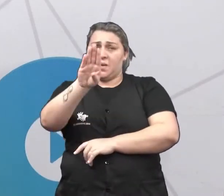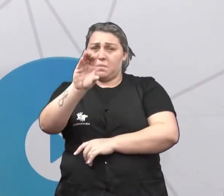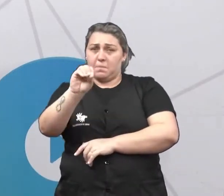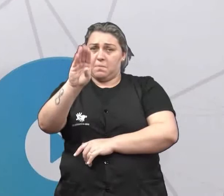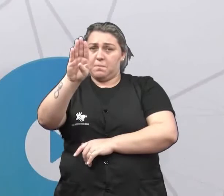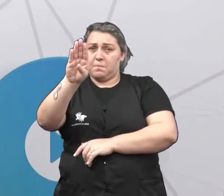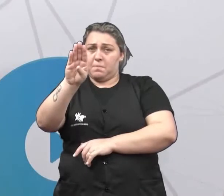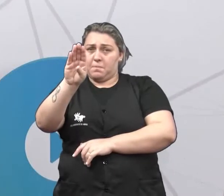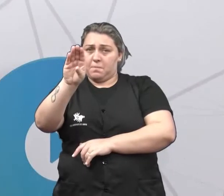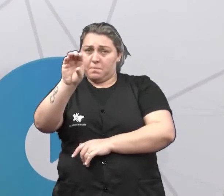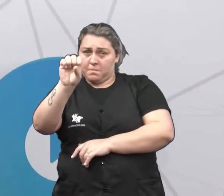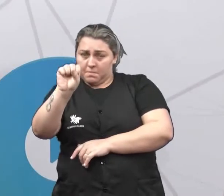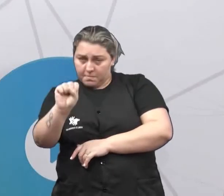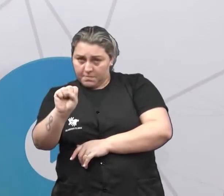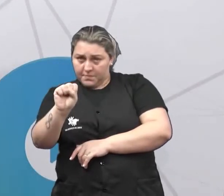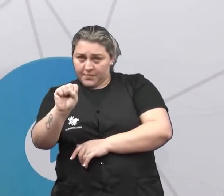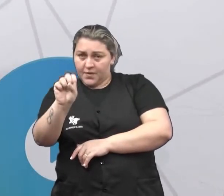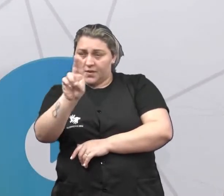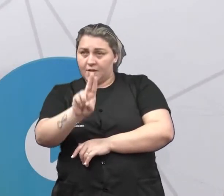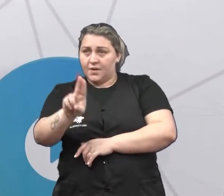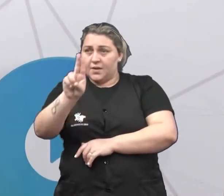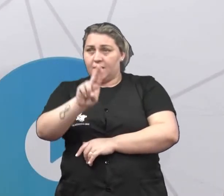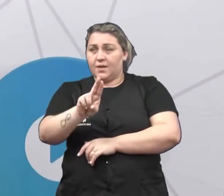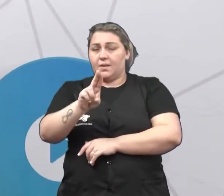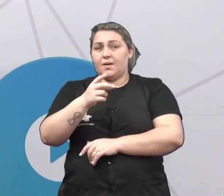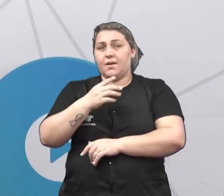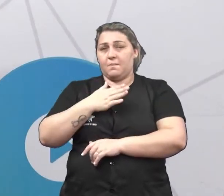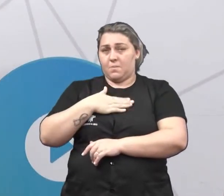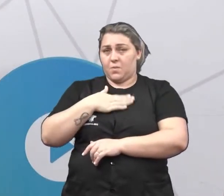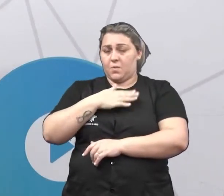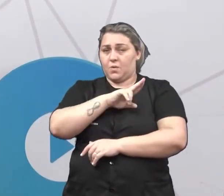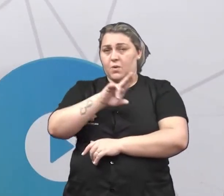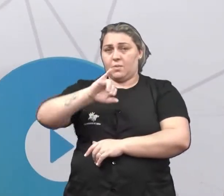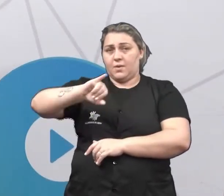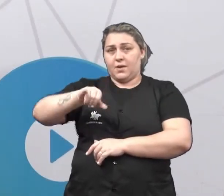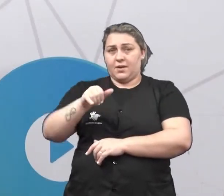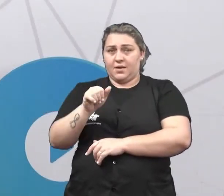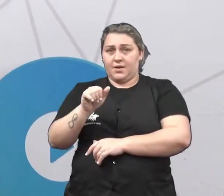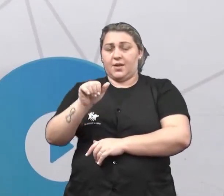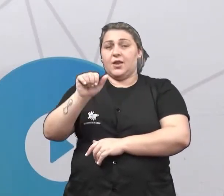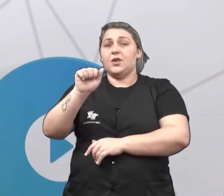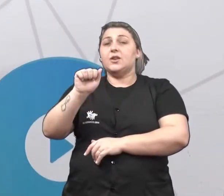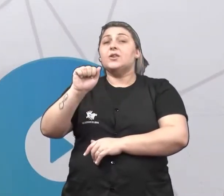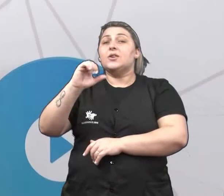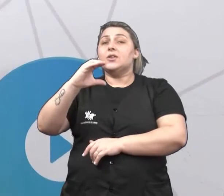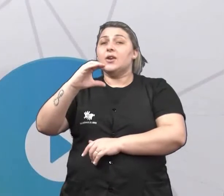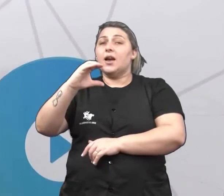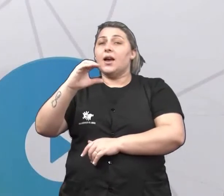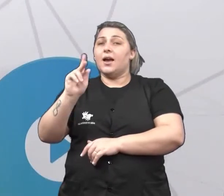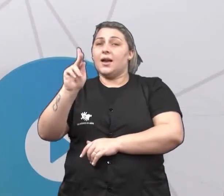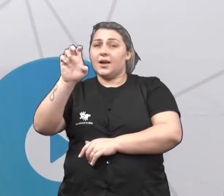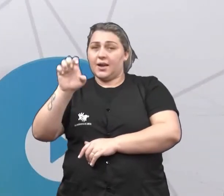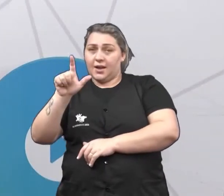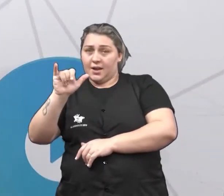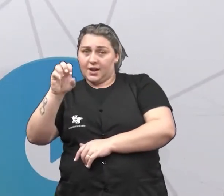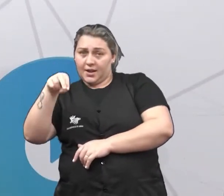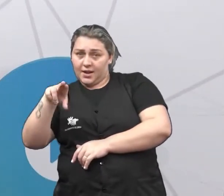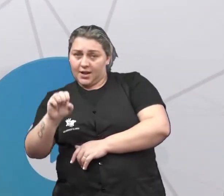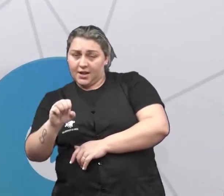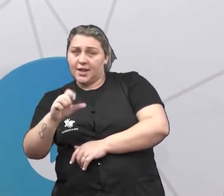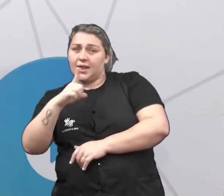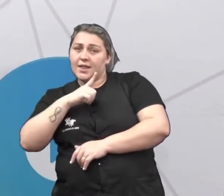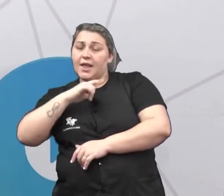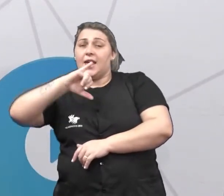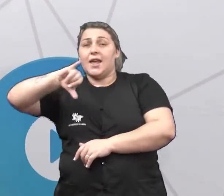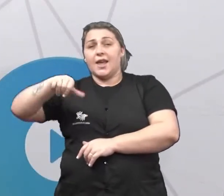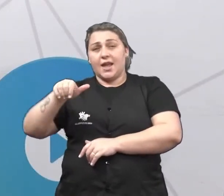Bob's? Ou então, eu vou usar o meu nome como exemplo, pessoal. Meu nome é Jaqueline, então Jax Lanche. Já ouviram falar? No